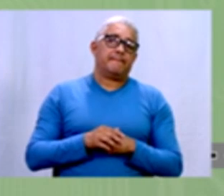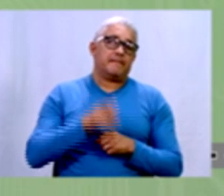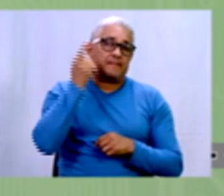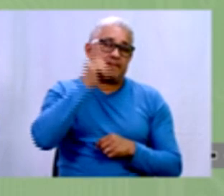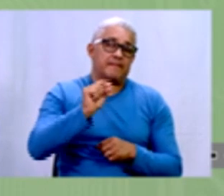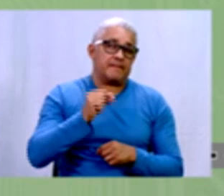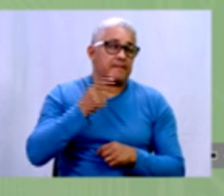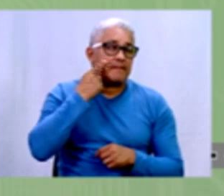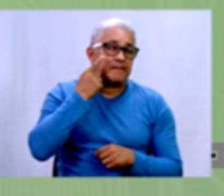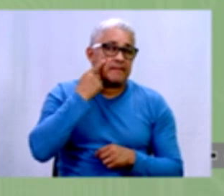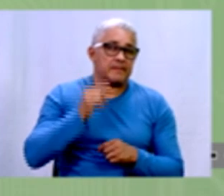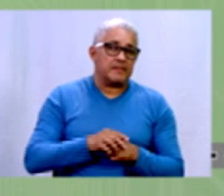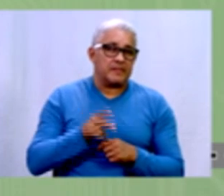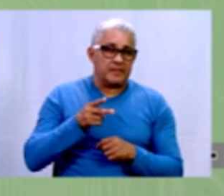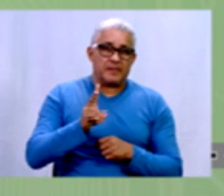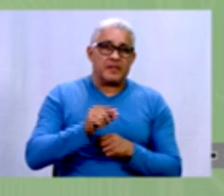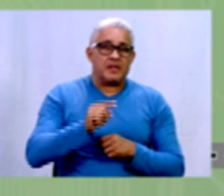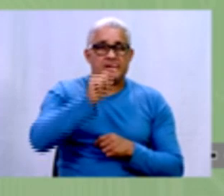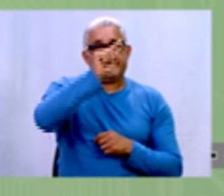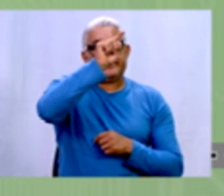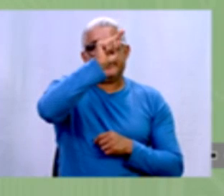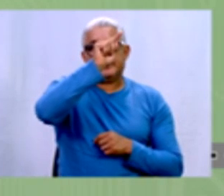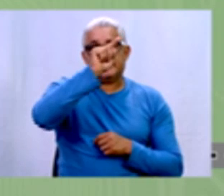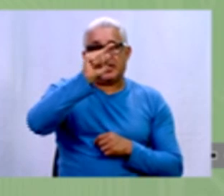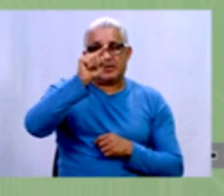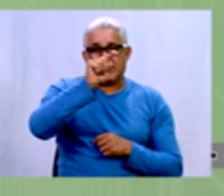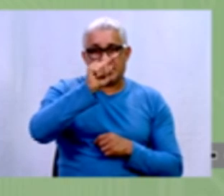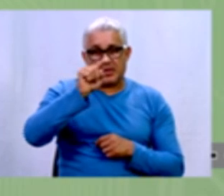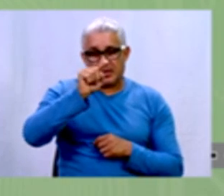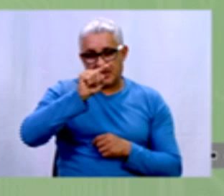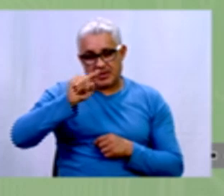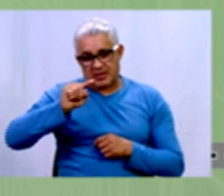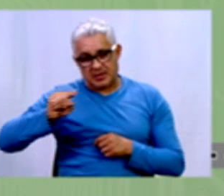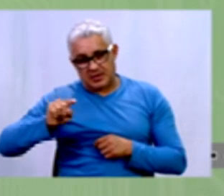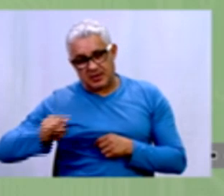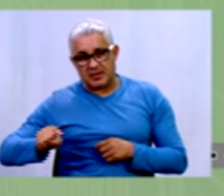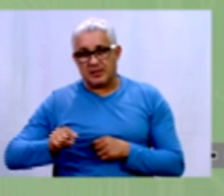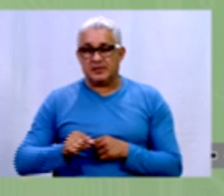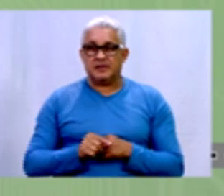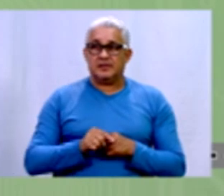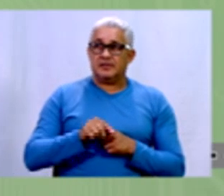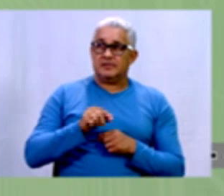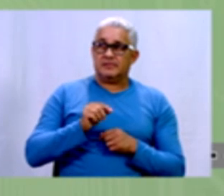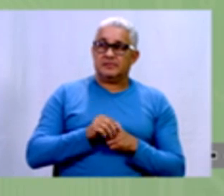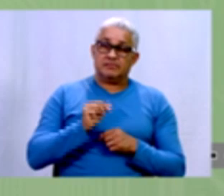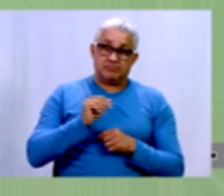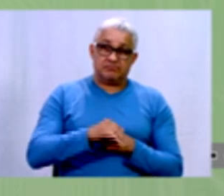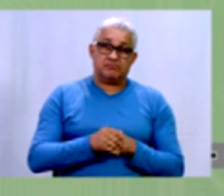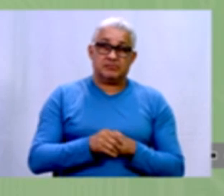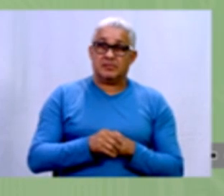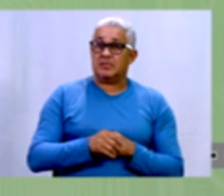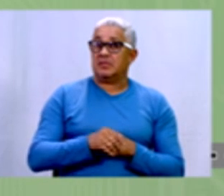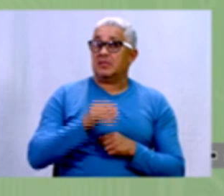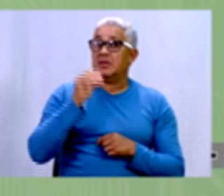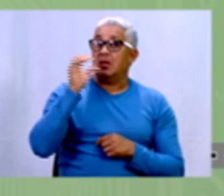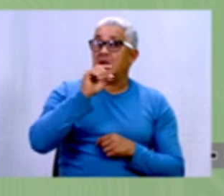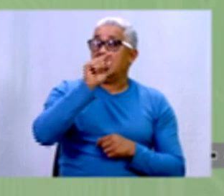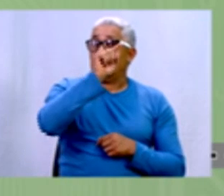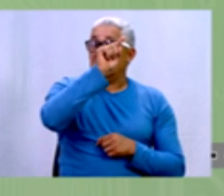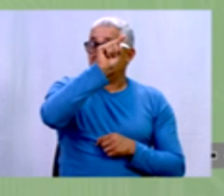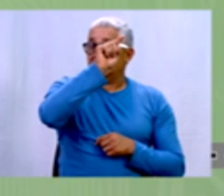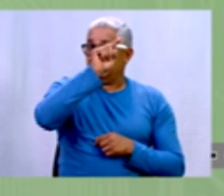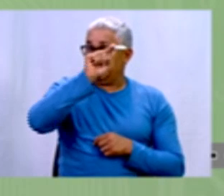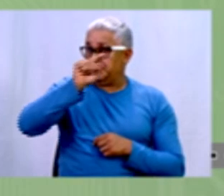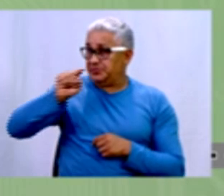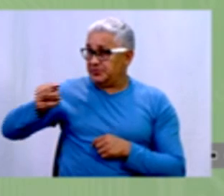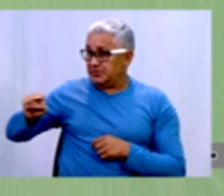conseguimos observar que sempre essa linha ela vai ter que estar na descendente. Quando ela começa a andar muito reta,